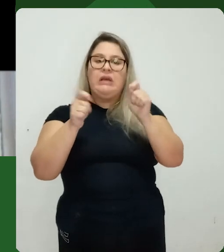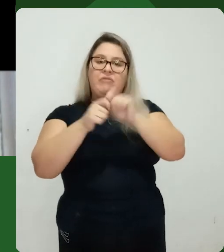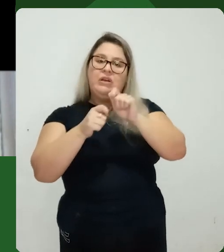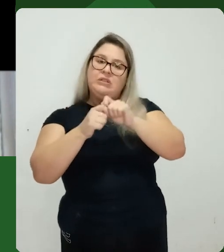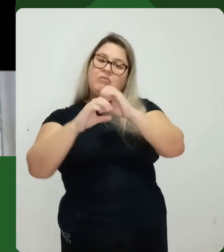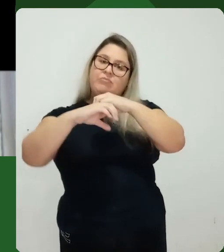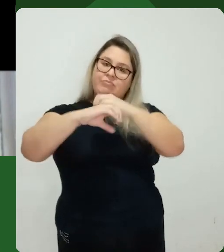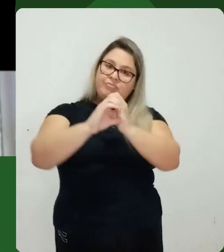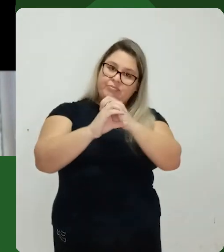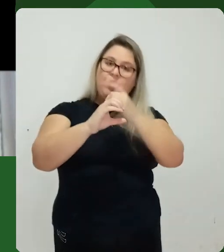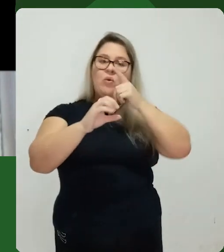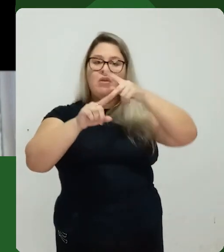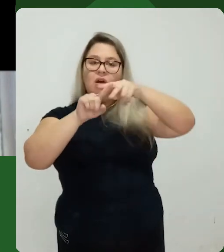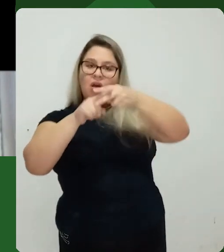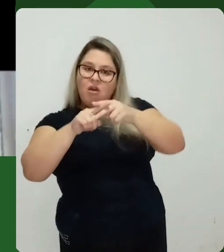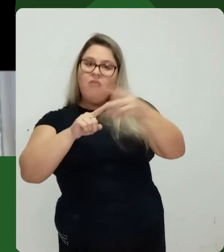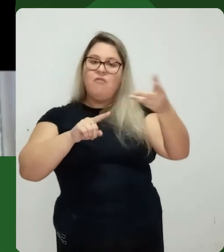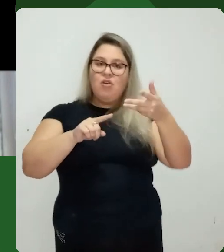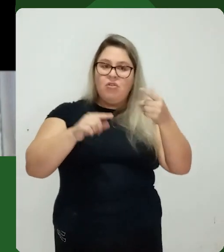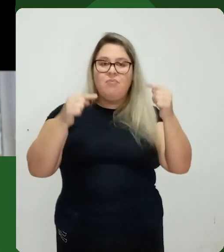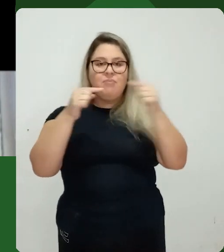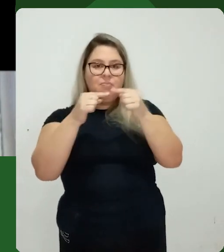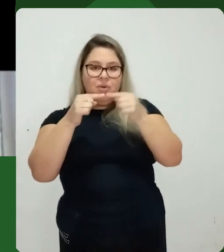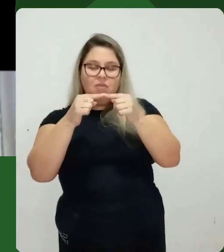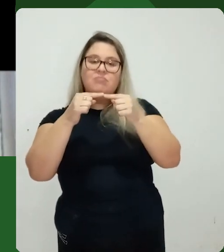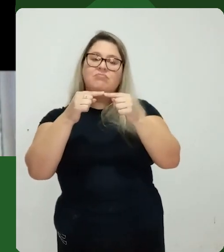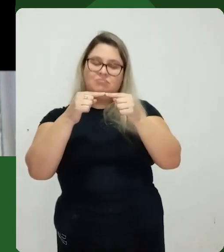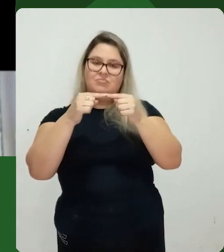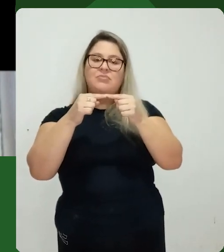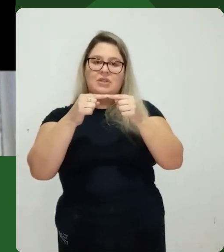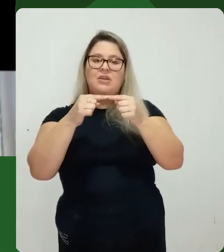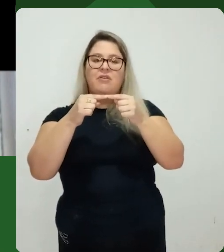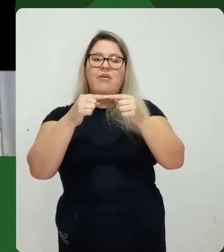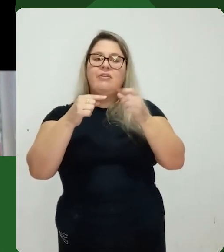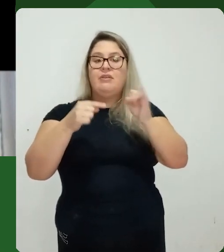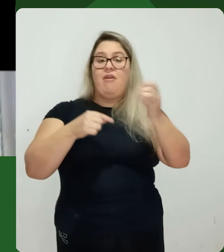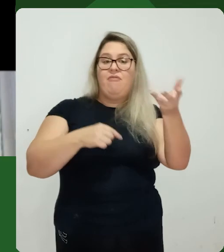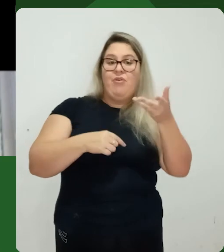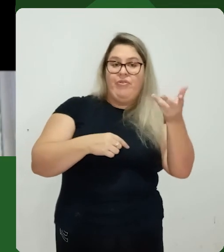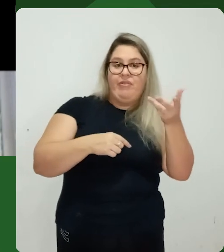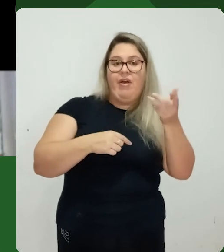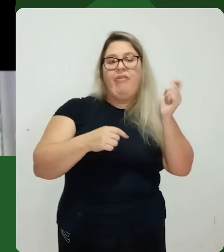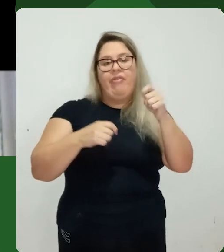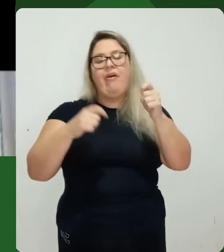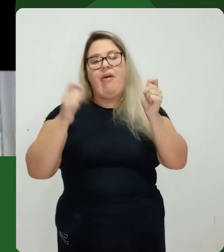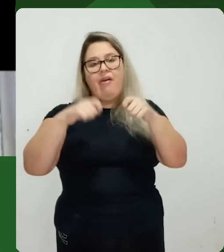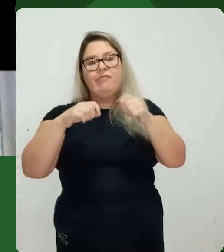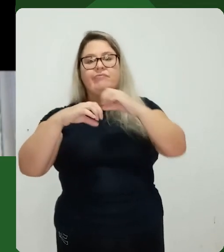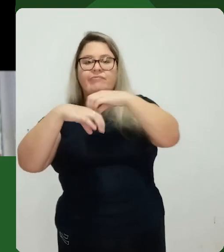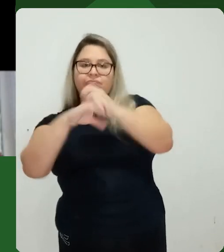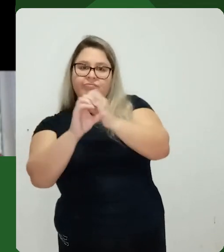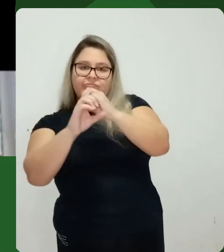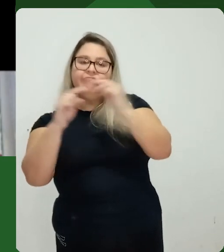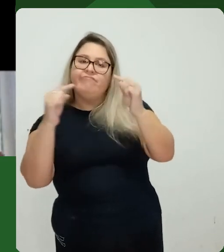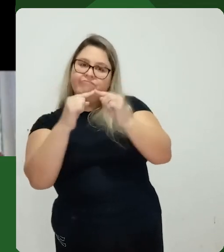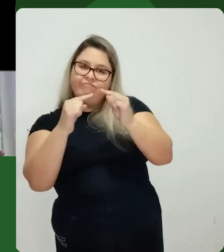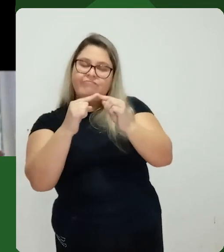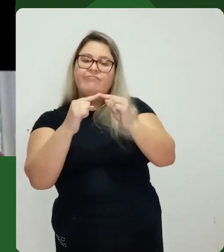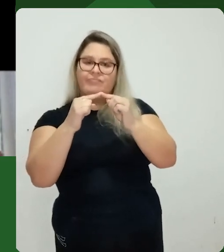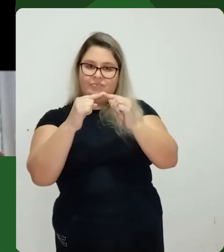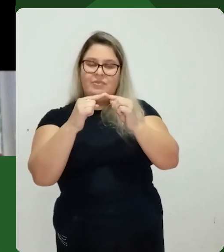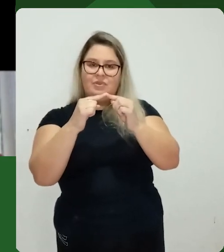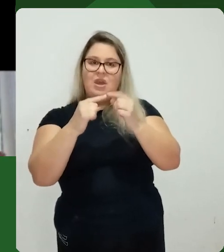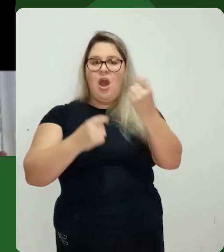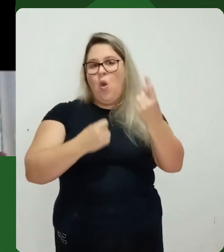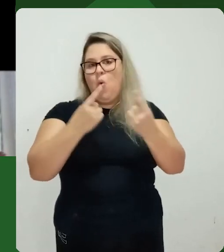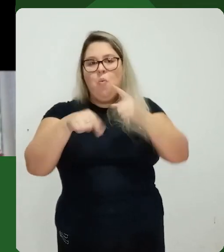consegue um equilíbrio mudando, seja para um lado, seja para o outro. Você faz o ajuste, por exemplo, do diafragma. Você quer usar um diafragma tal, você consegue ajustar a velocidade de